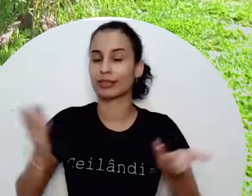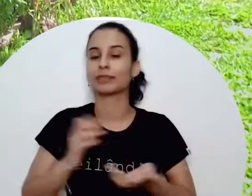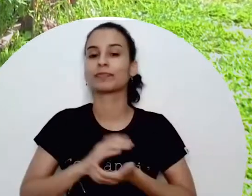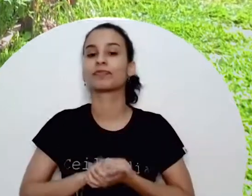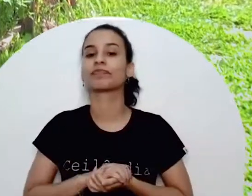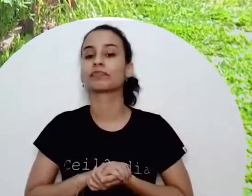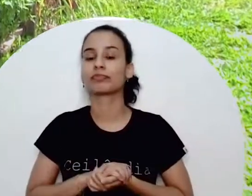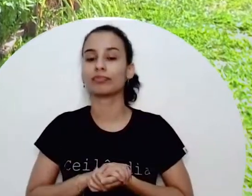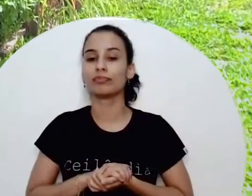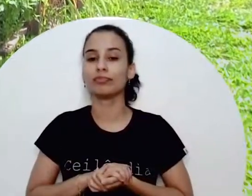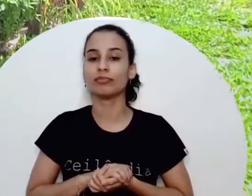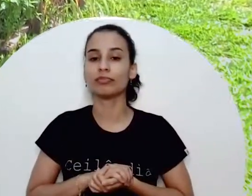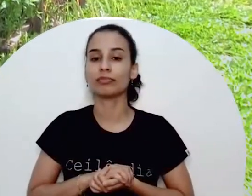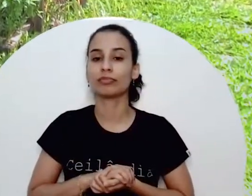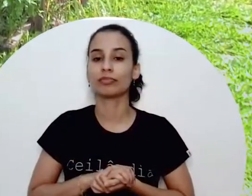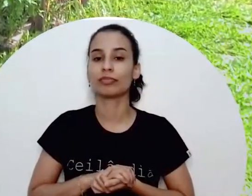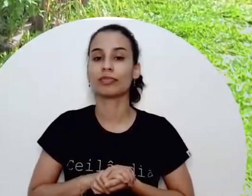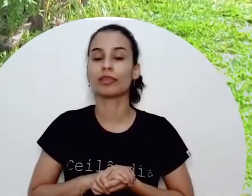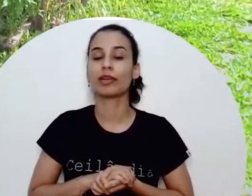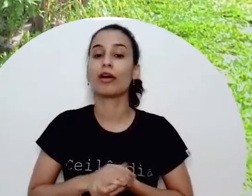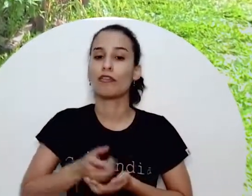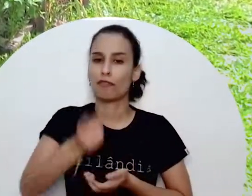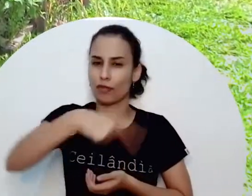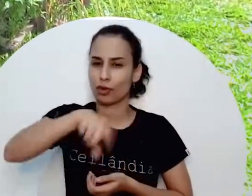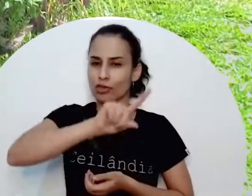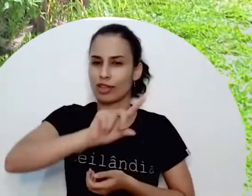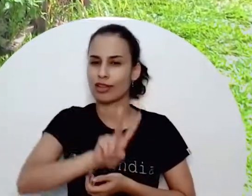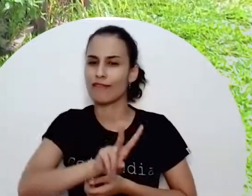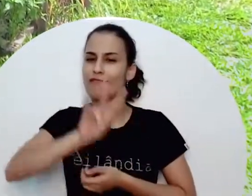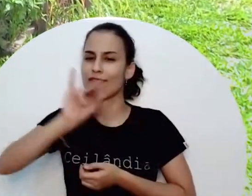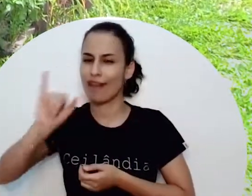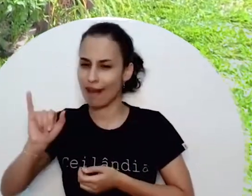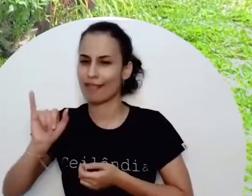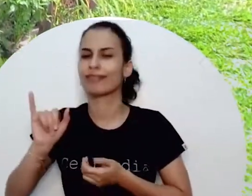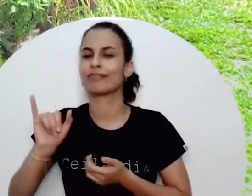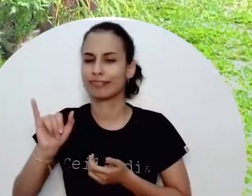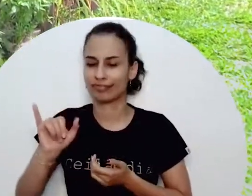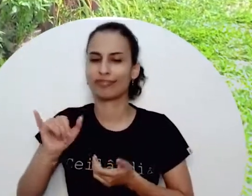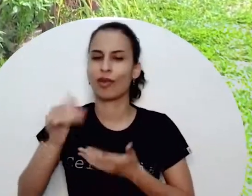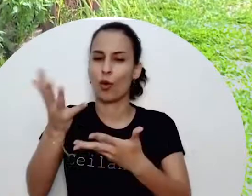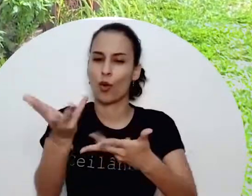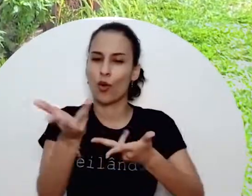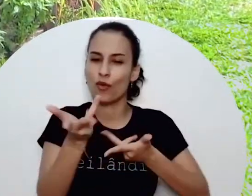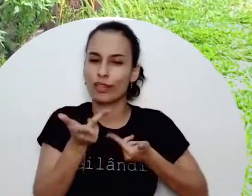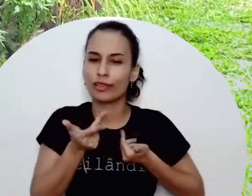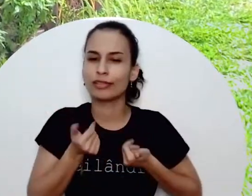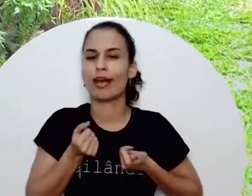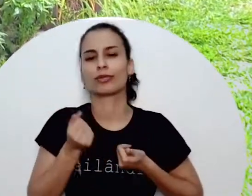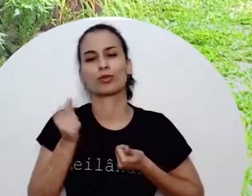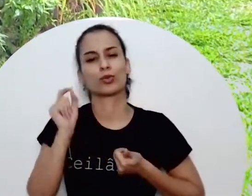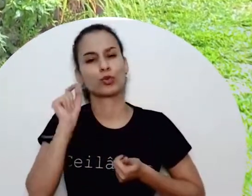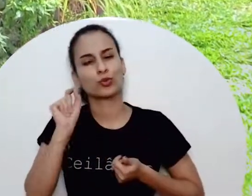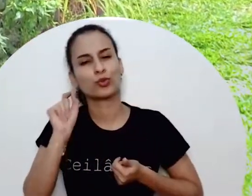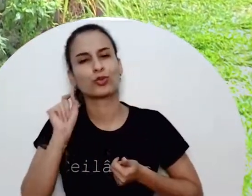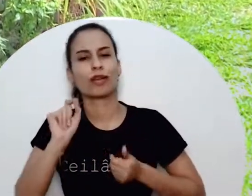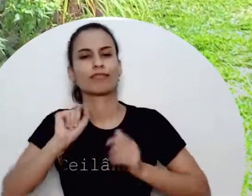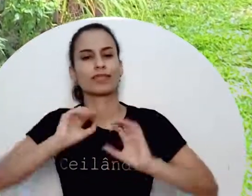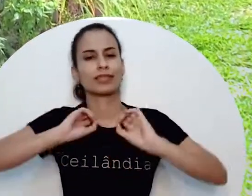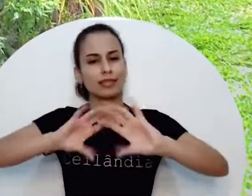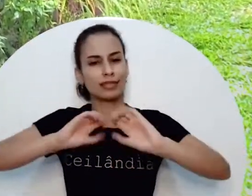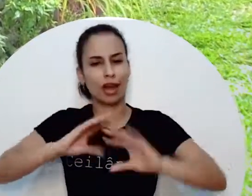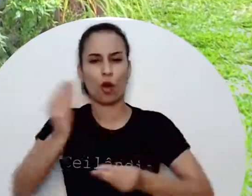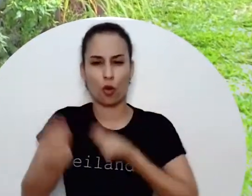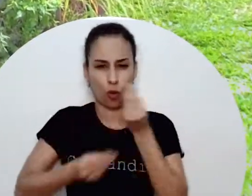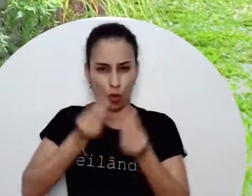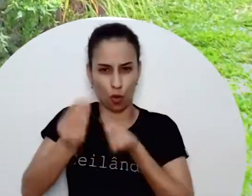agora. Na live que vamos ter daqui a um tempo, que vocês serão convidados ainda, aqui nesse mesmo canal, a gente vai